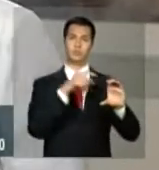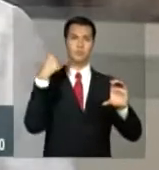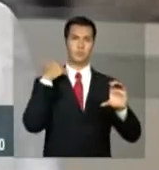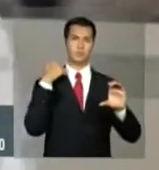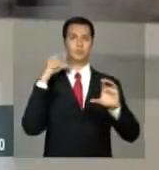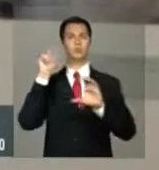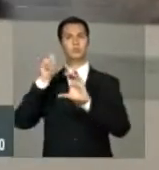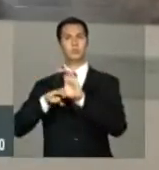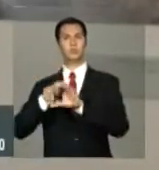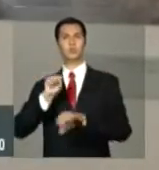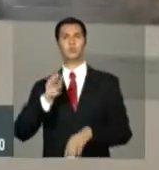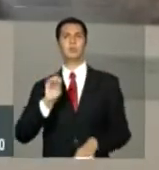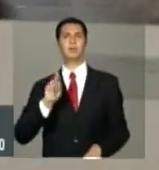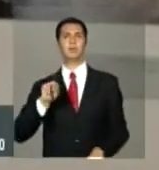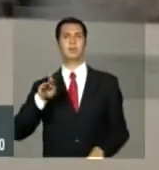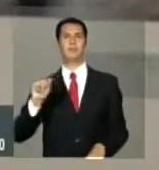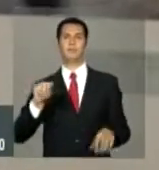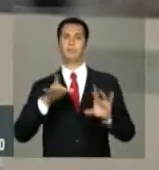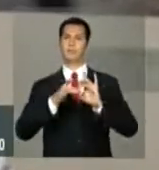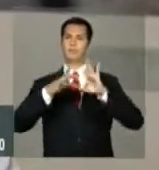da dívida soberana.